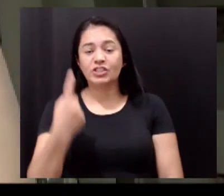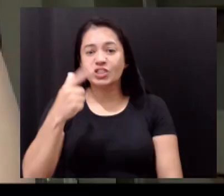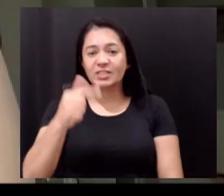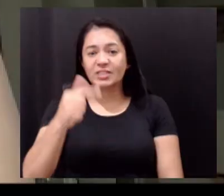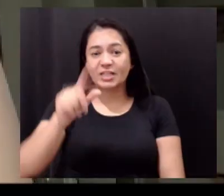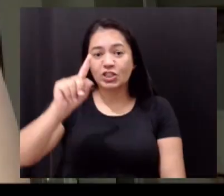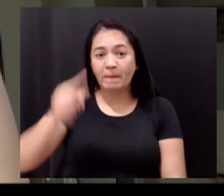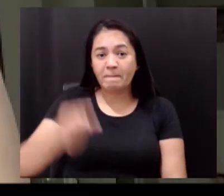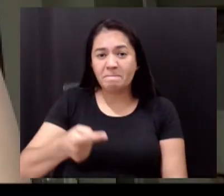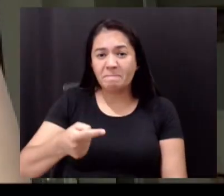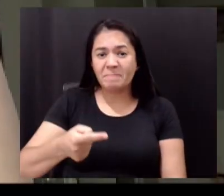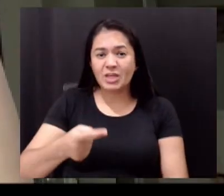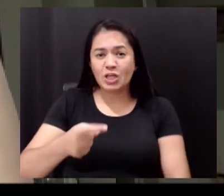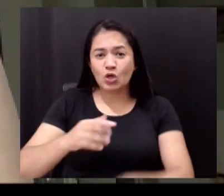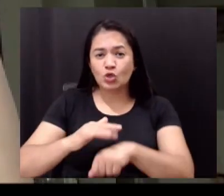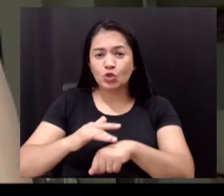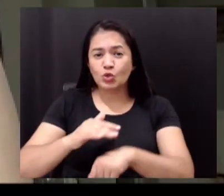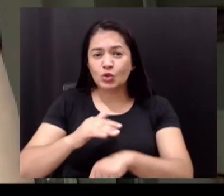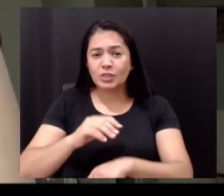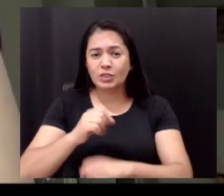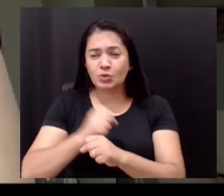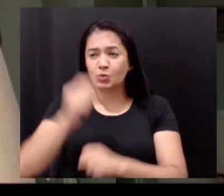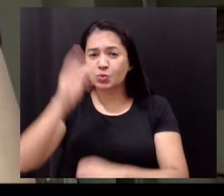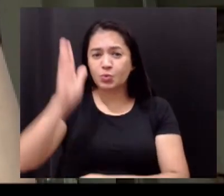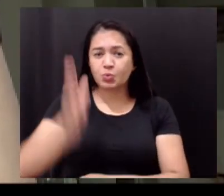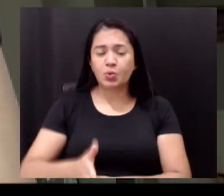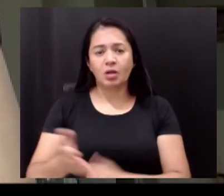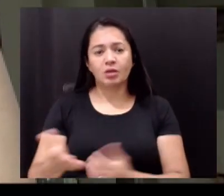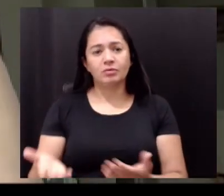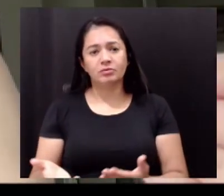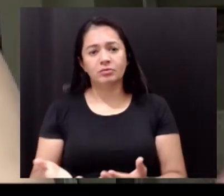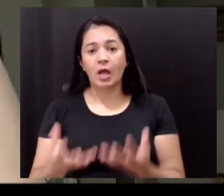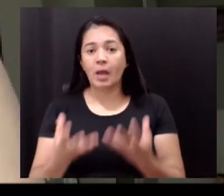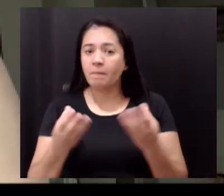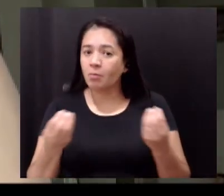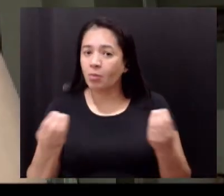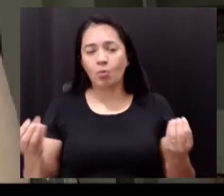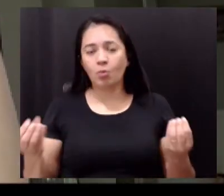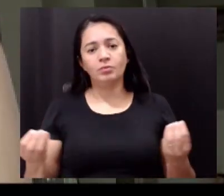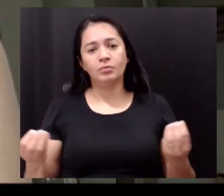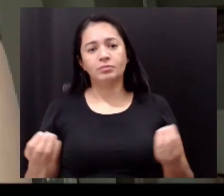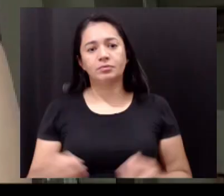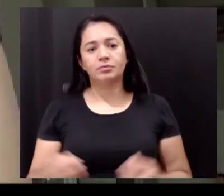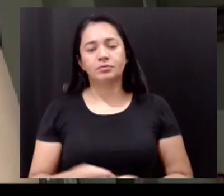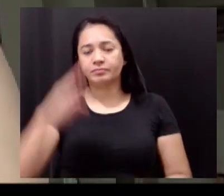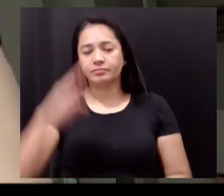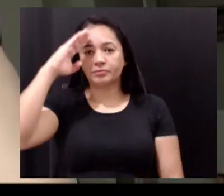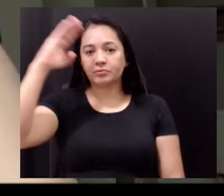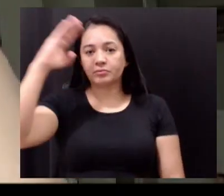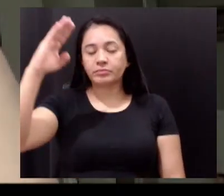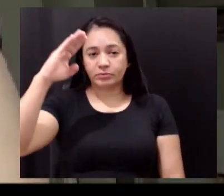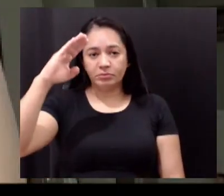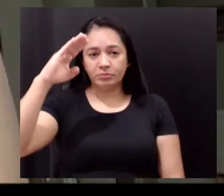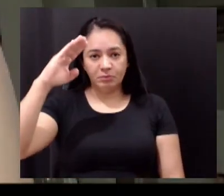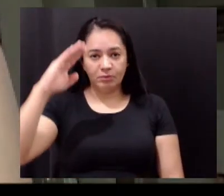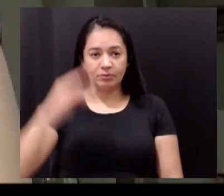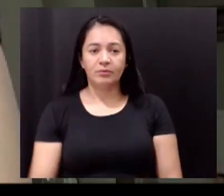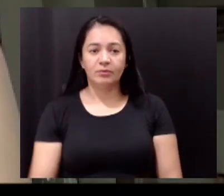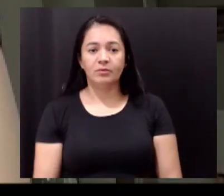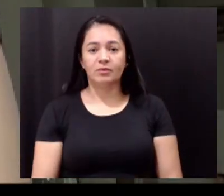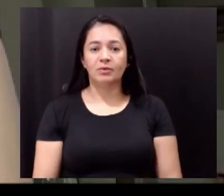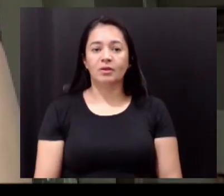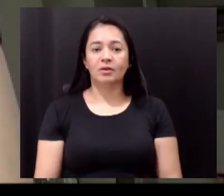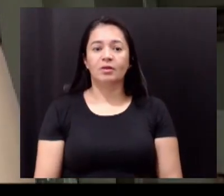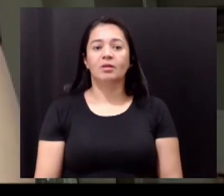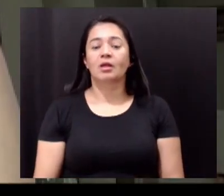7 mil mortes por ano, que é muita coisa, né? Principal causa de câncer de morte por